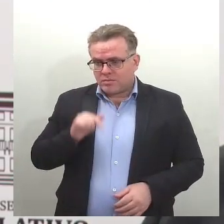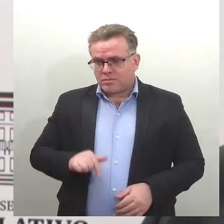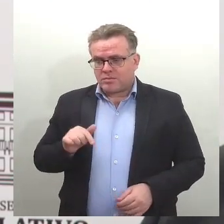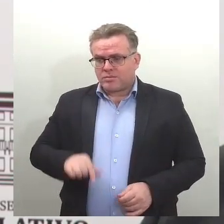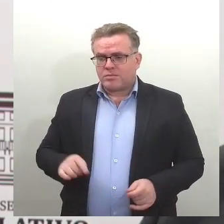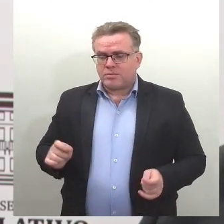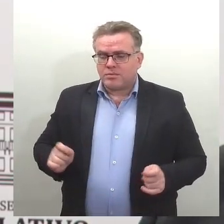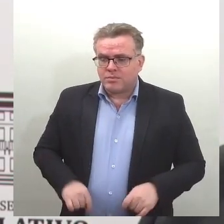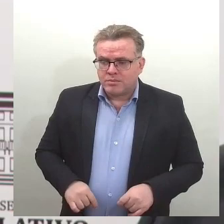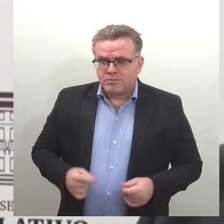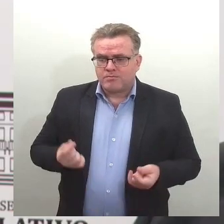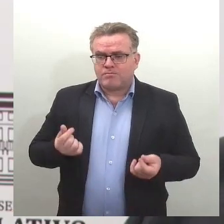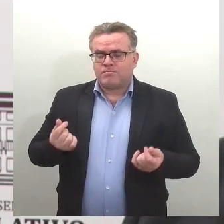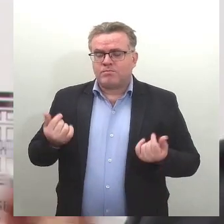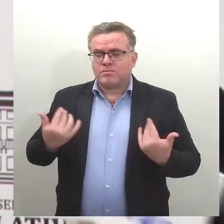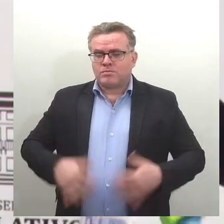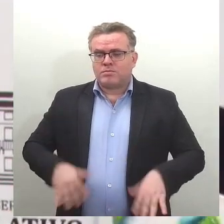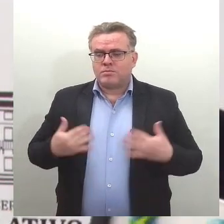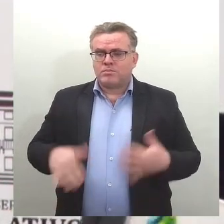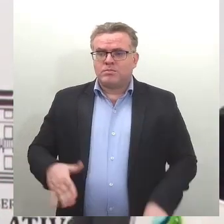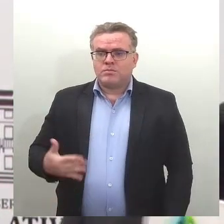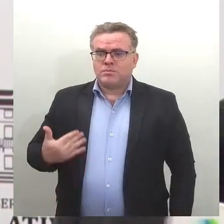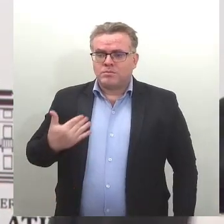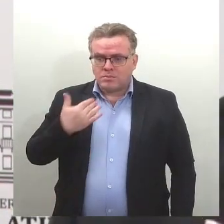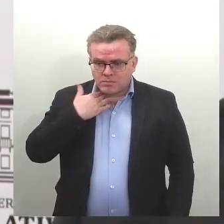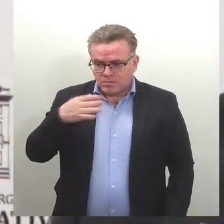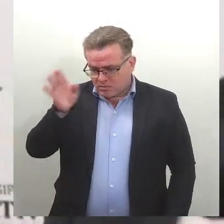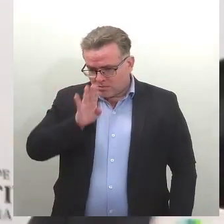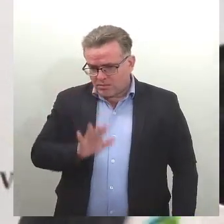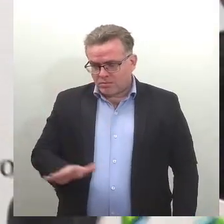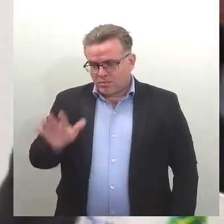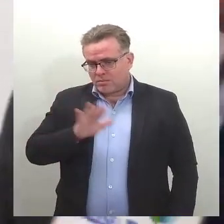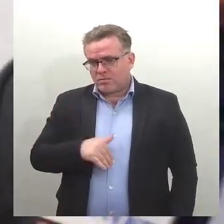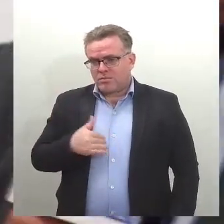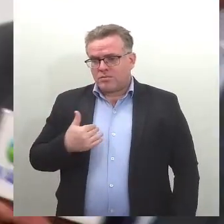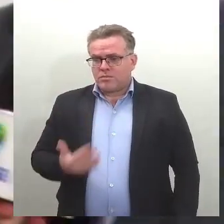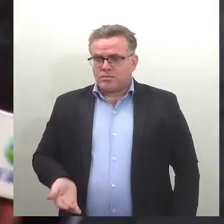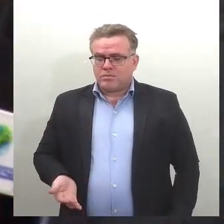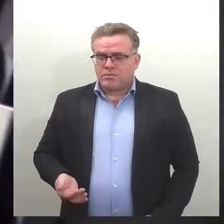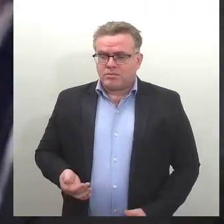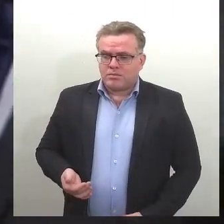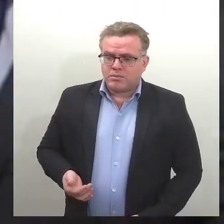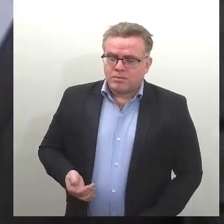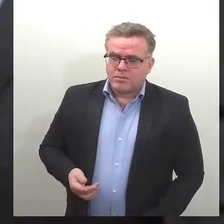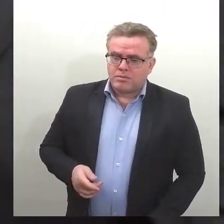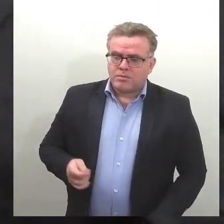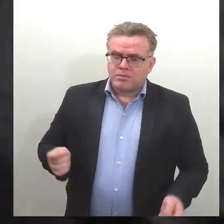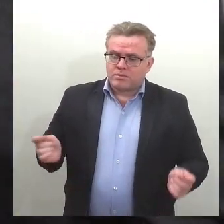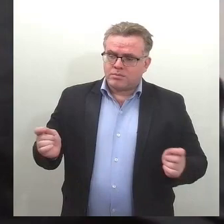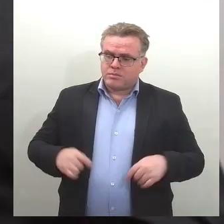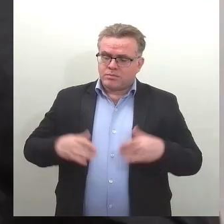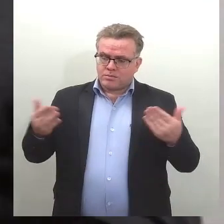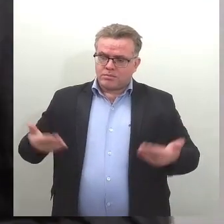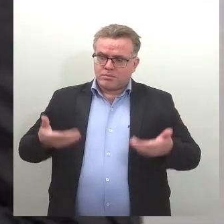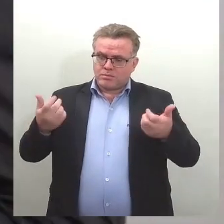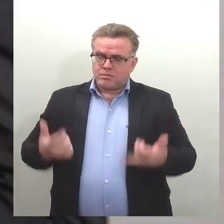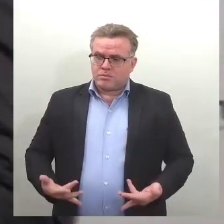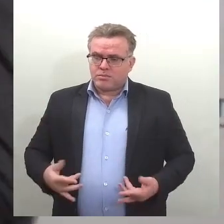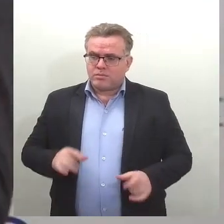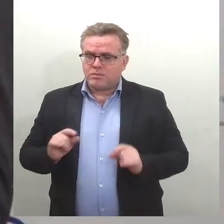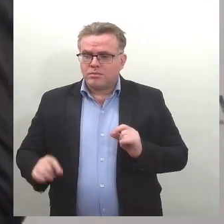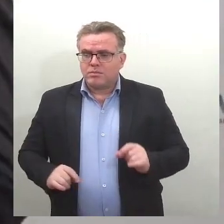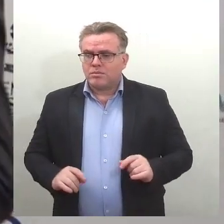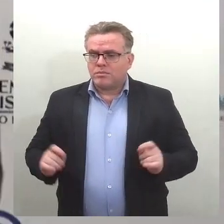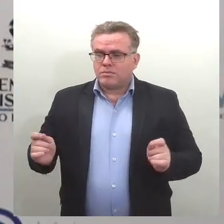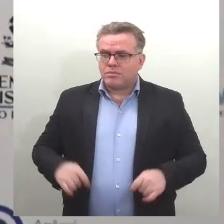mais caras do Brasil. E aí, deputada, a senhora também falou hoje no Grande Expediente sobre a questão da audiência pública, na verdade,